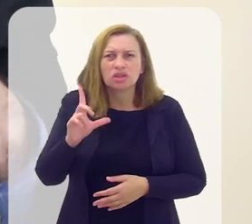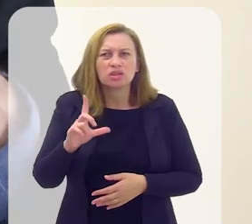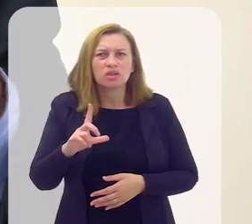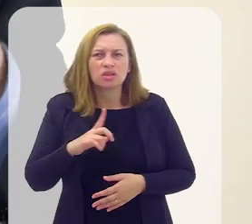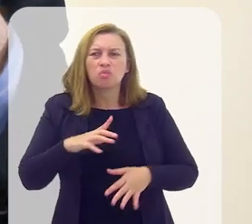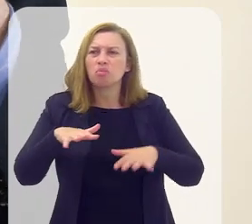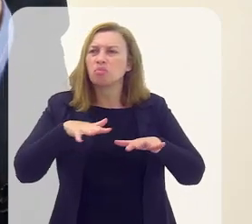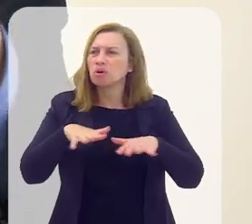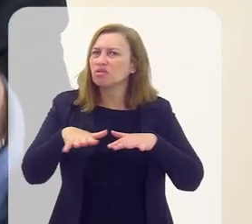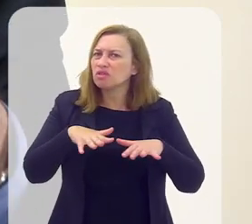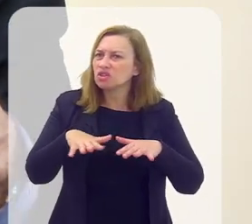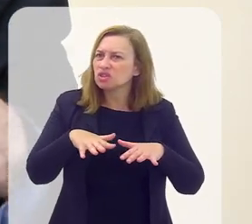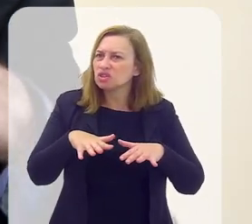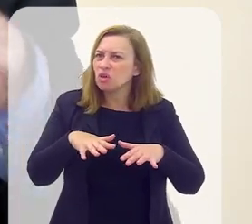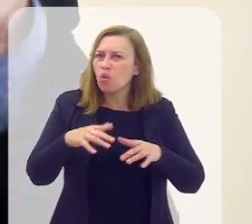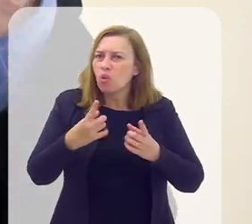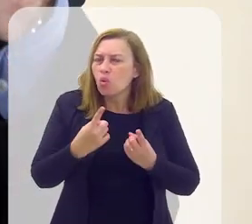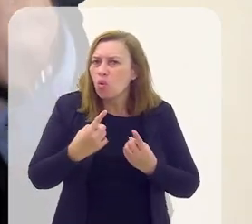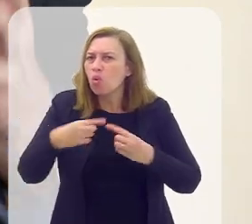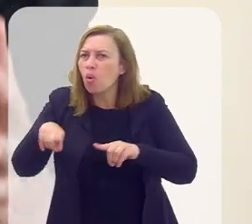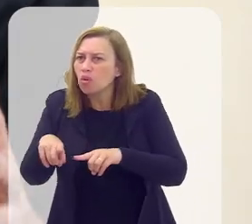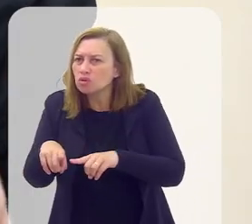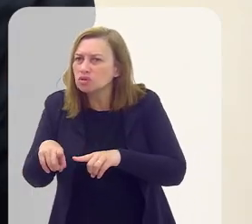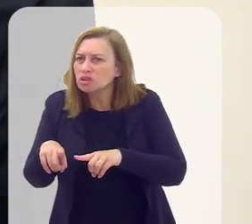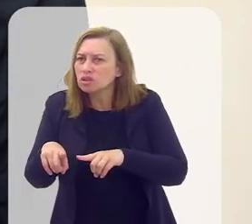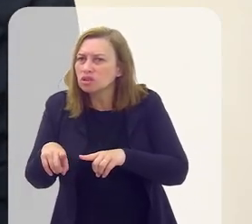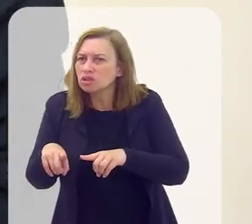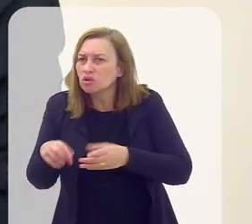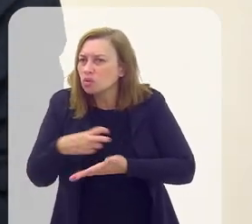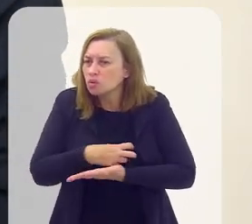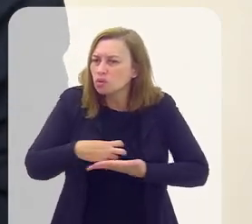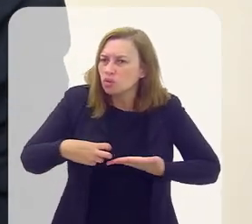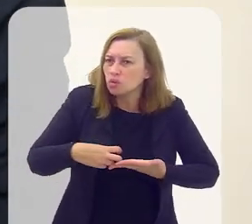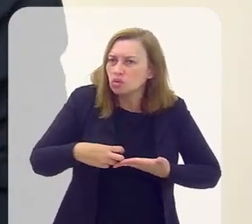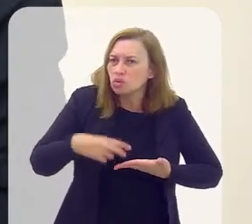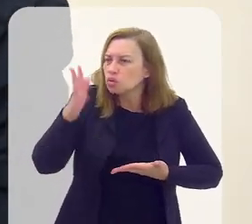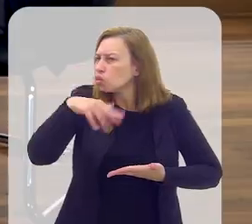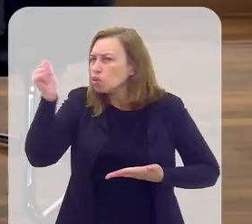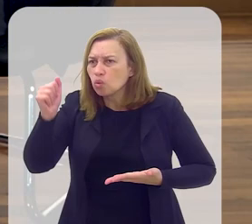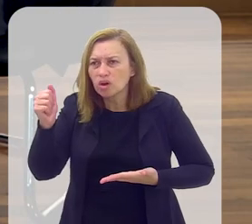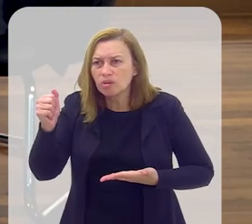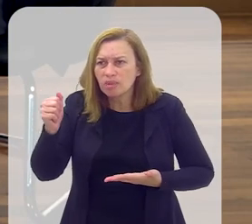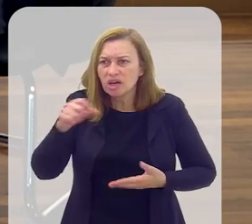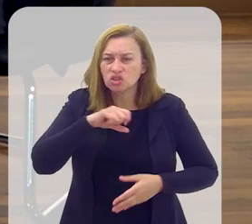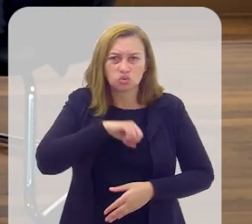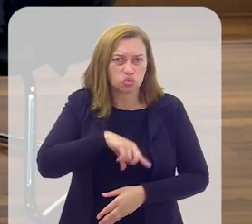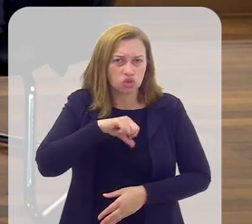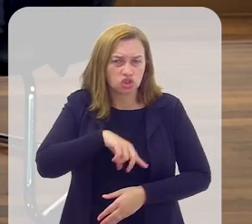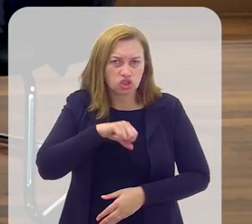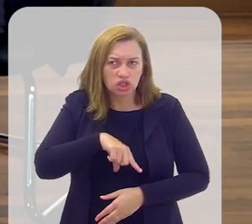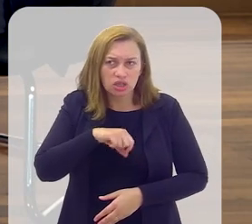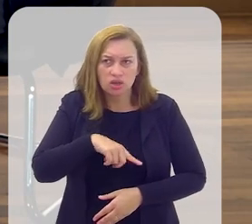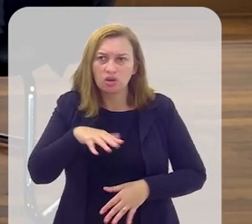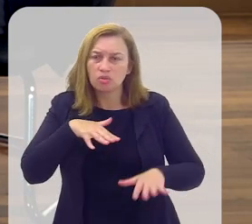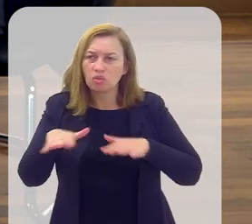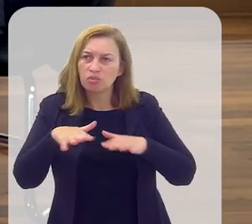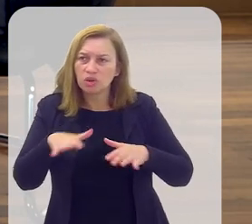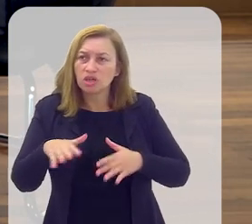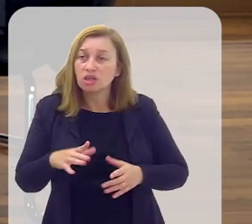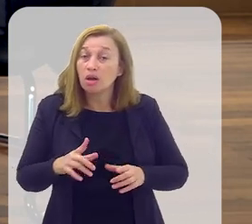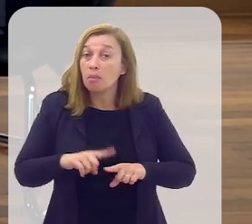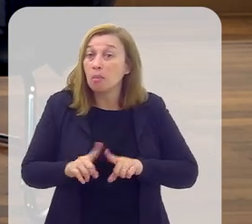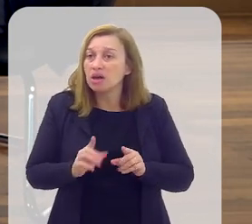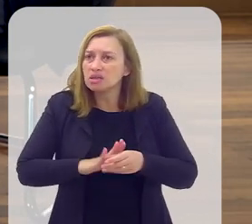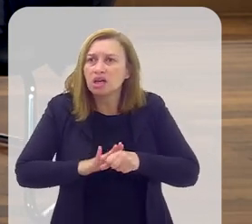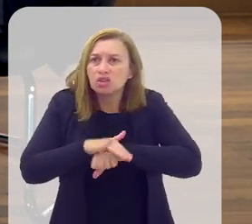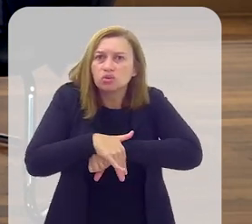anteontem, você teve uma manifestação contra, né, o golpe, que se chama Nunca Mais no Chile, nunca, o movimento Nunca Mais.